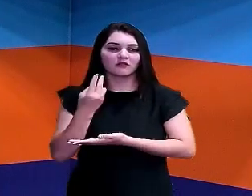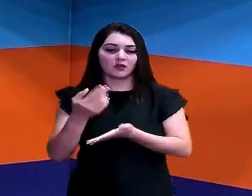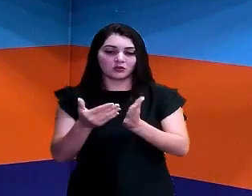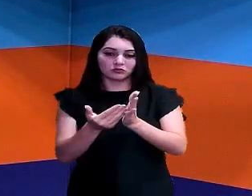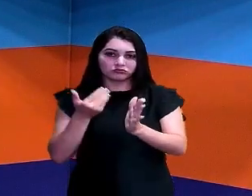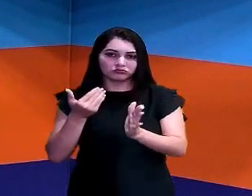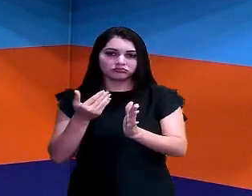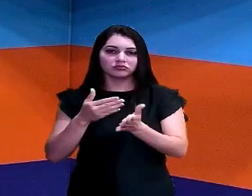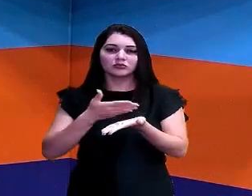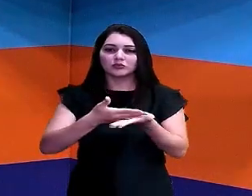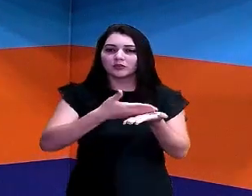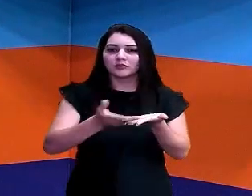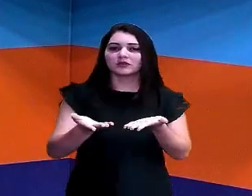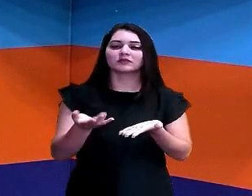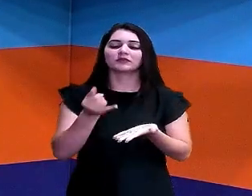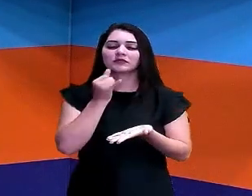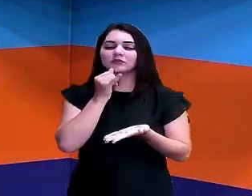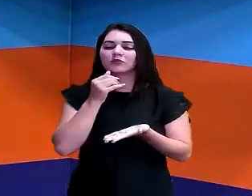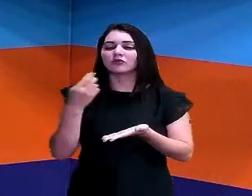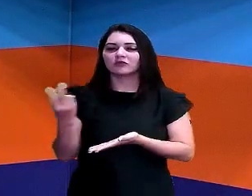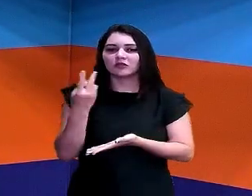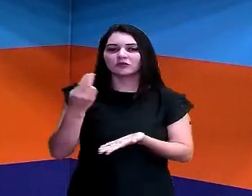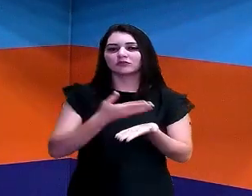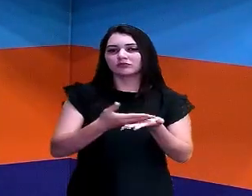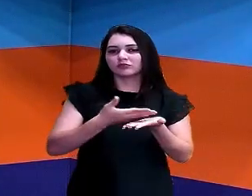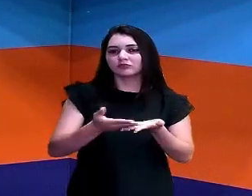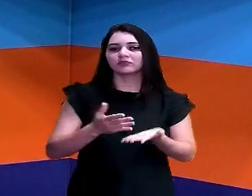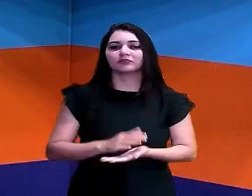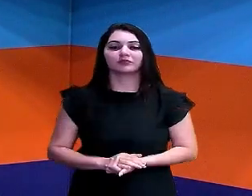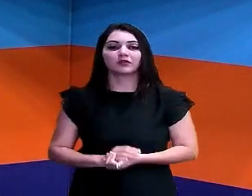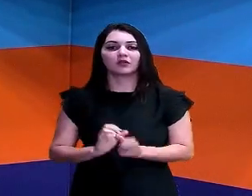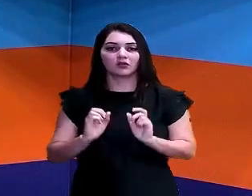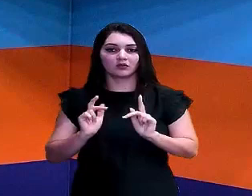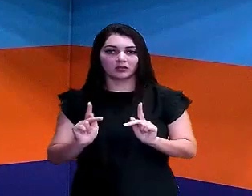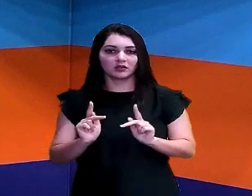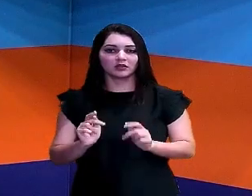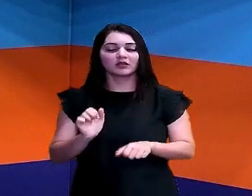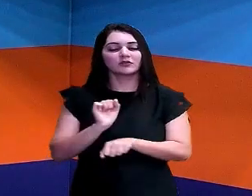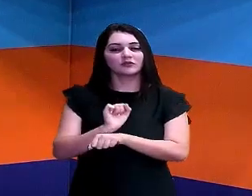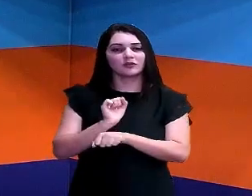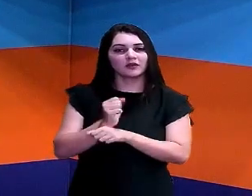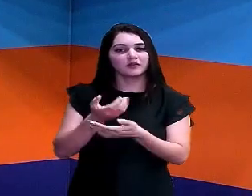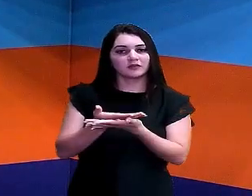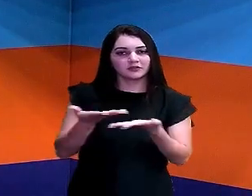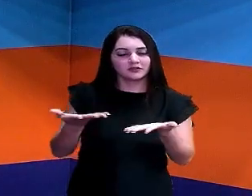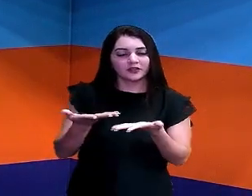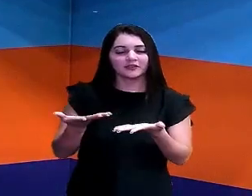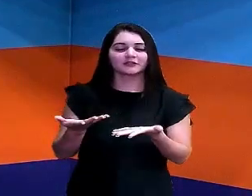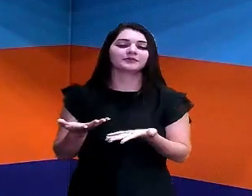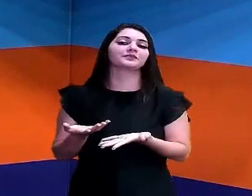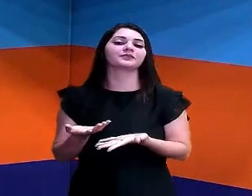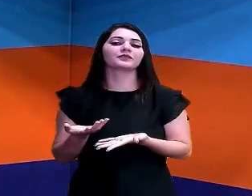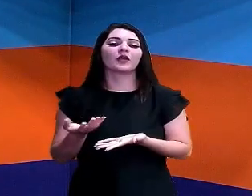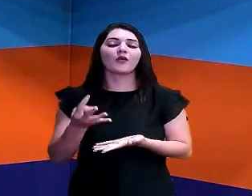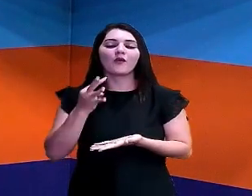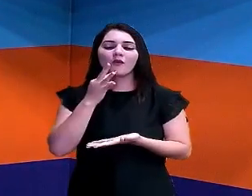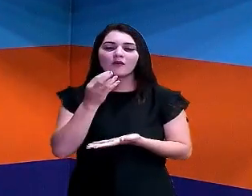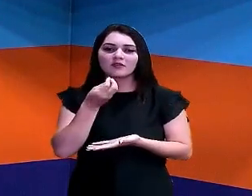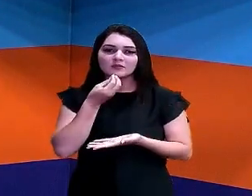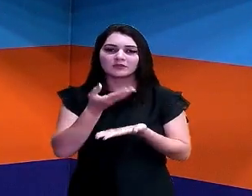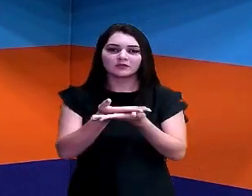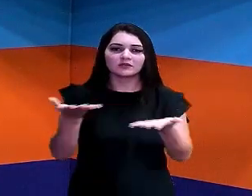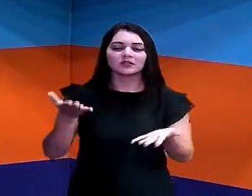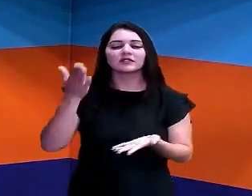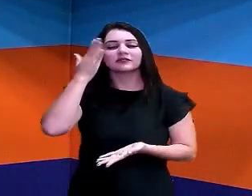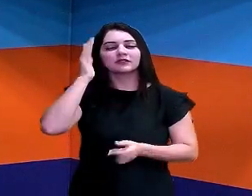cima do valor do produto inicial. Beleza? Então, espero ter deixado esse conhecimento para vocês, porque hoje a gente compreendeu